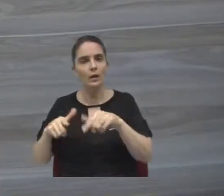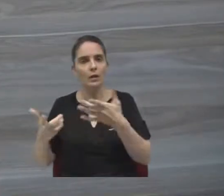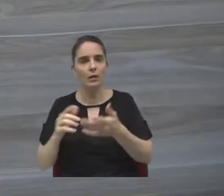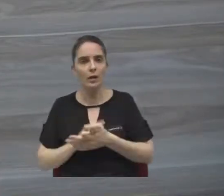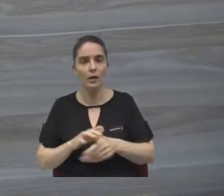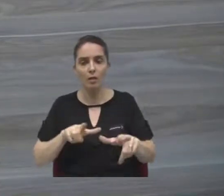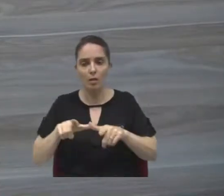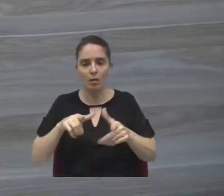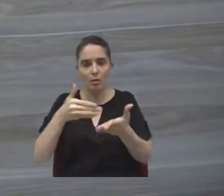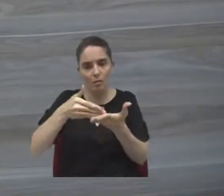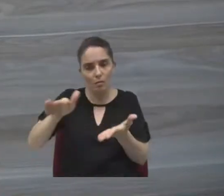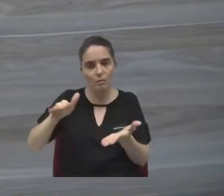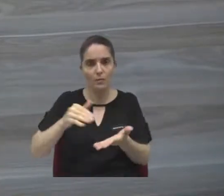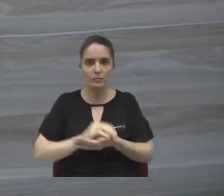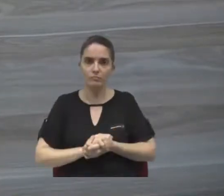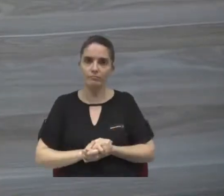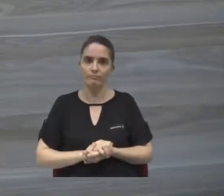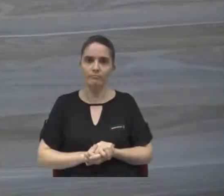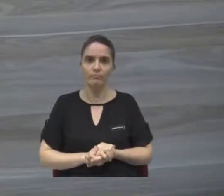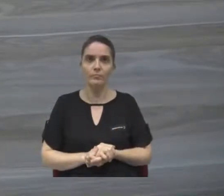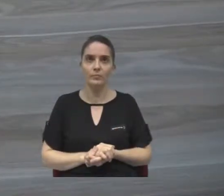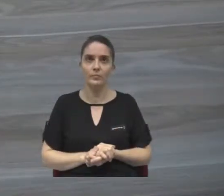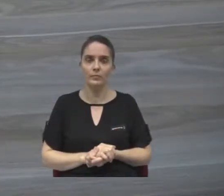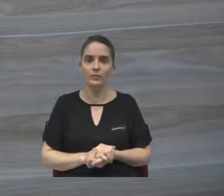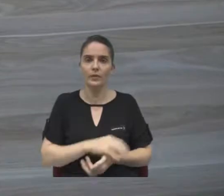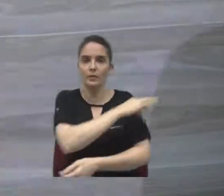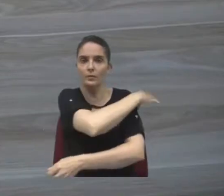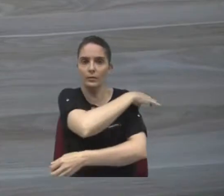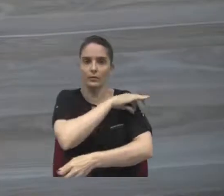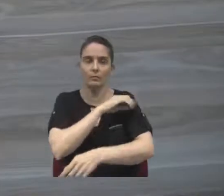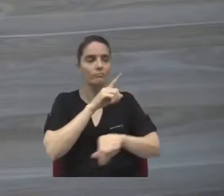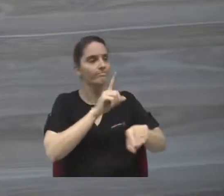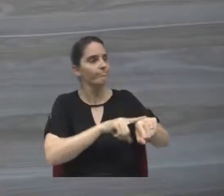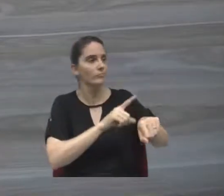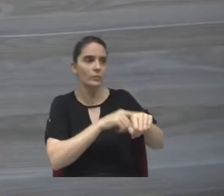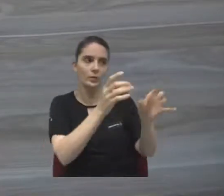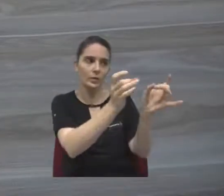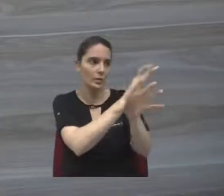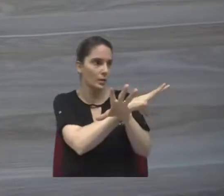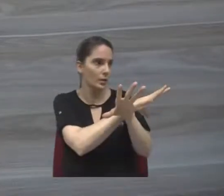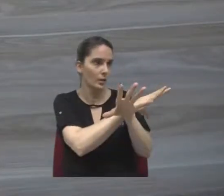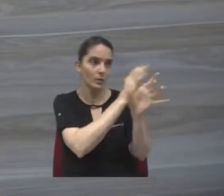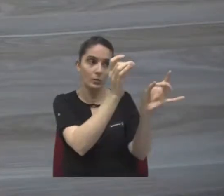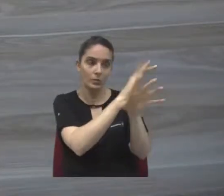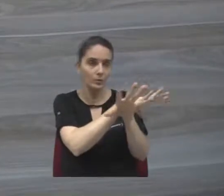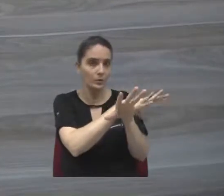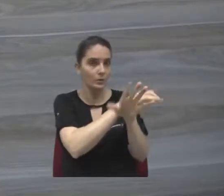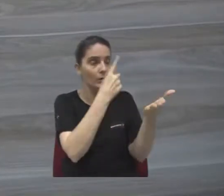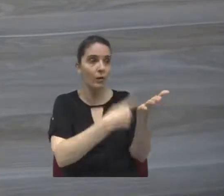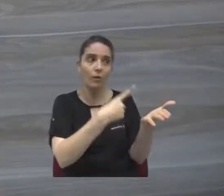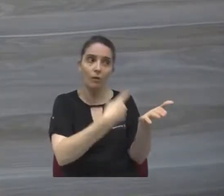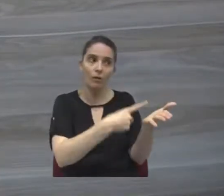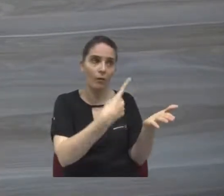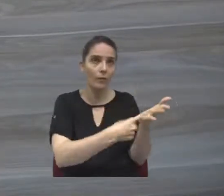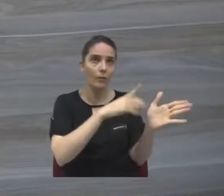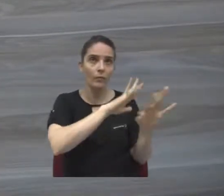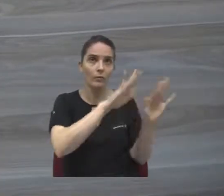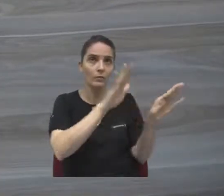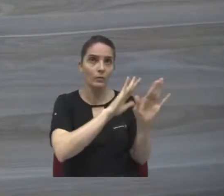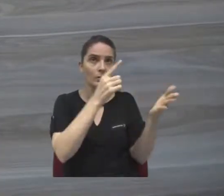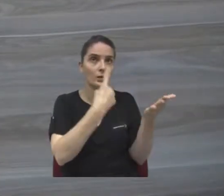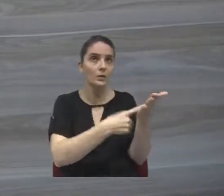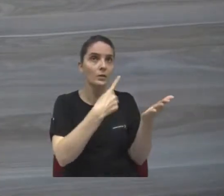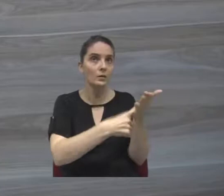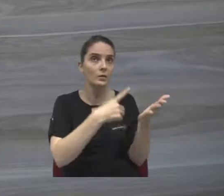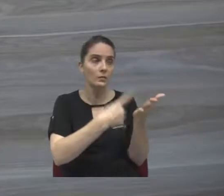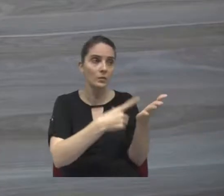Quantas crianças passando necessidade por um capricho do prefeito? O seu tempo está encerrado. Pelo amor é que de nós Deus, combinamos isso e a pelo senhora amor de Deus, o foi judiciário